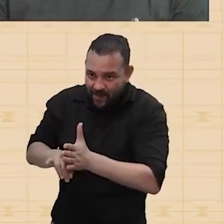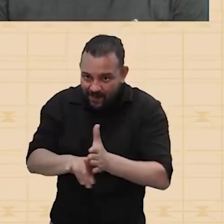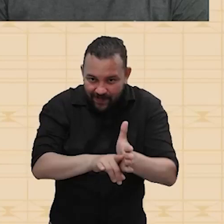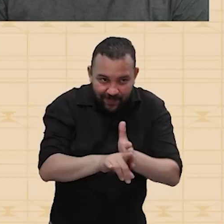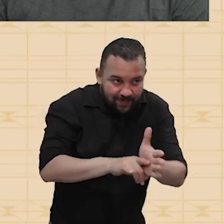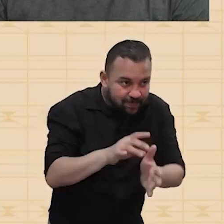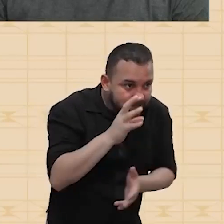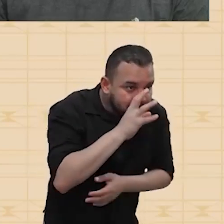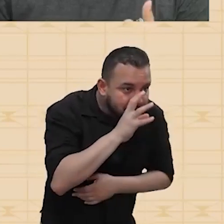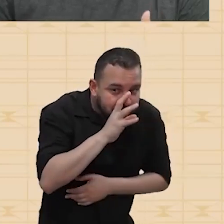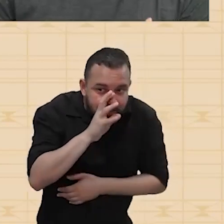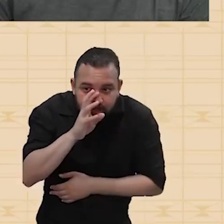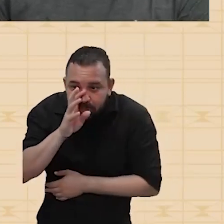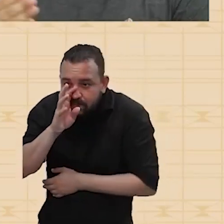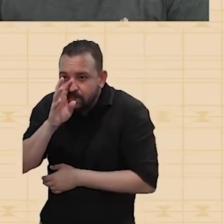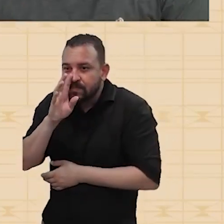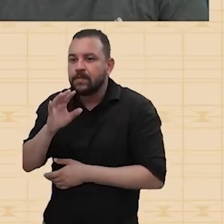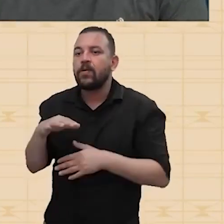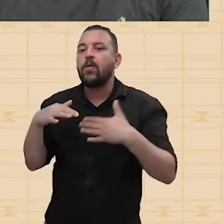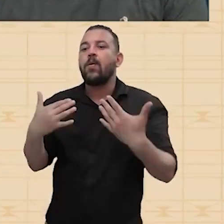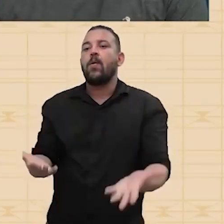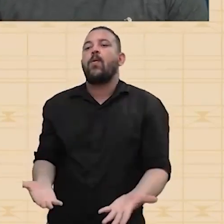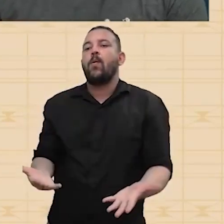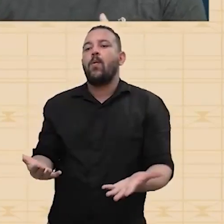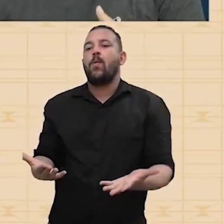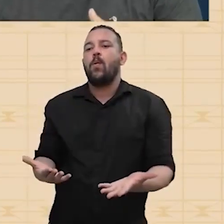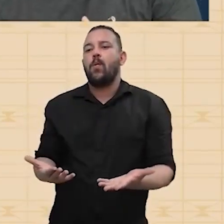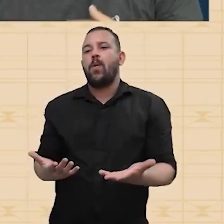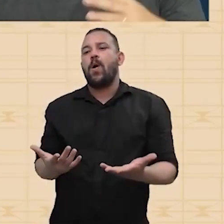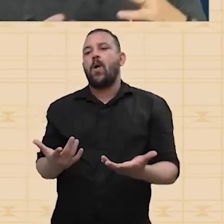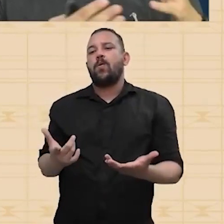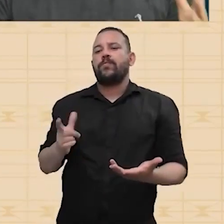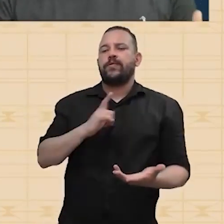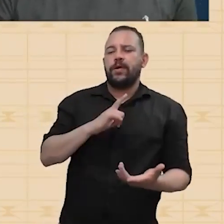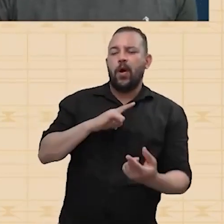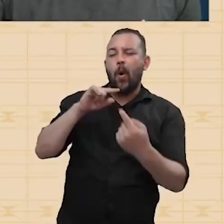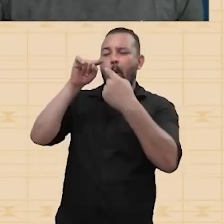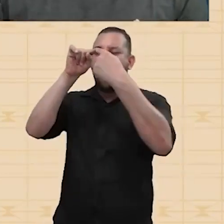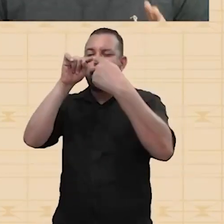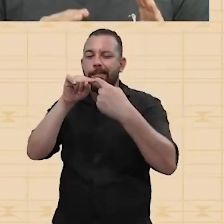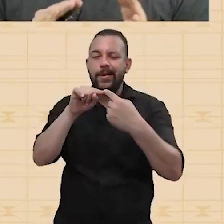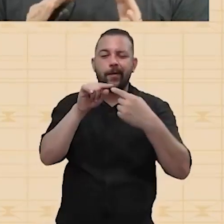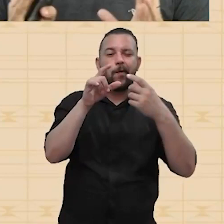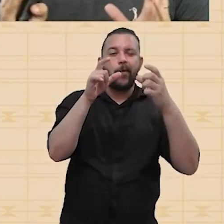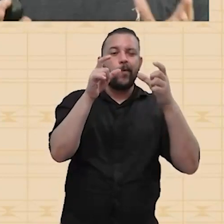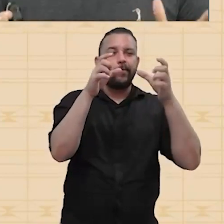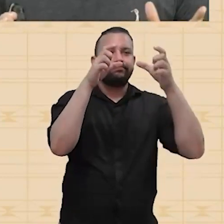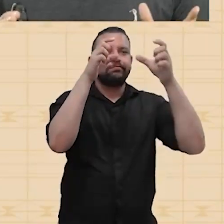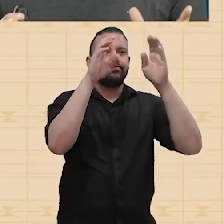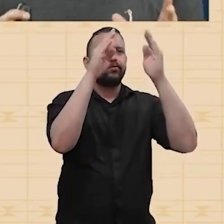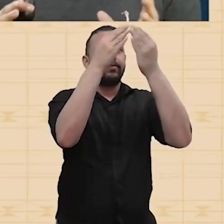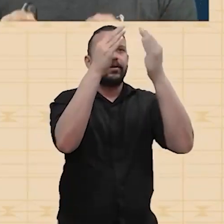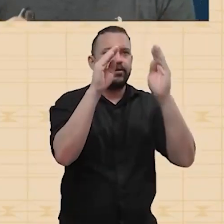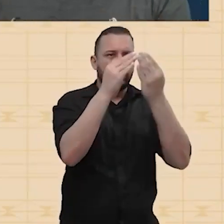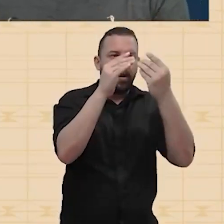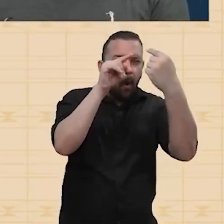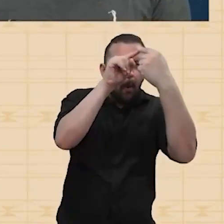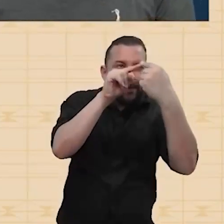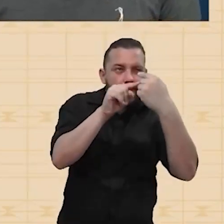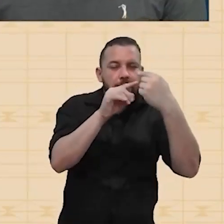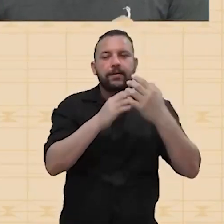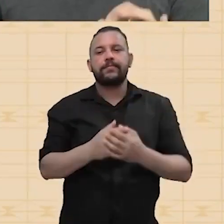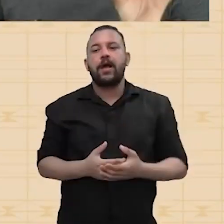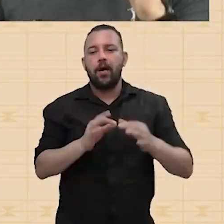para um elemento químico e saber qual a propriedade que ele tem, se é semelhante a outro ou não. Então, a tabela periódica ela é bem